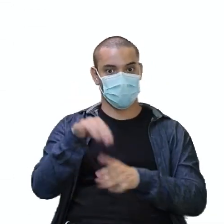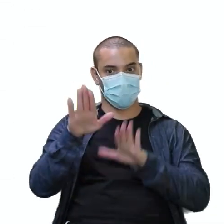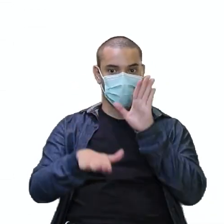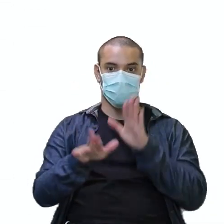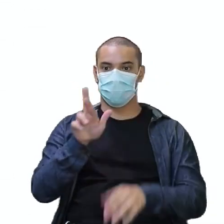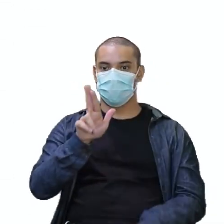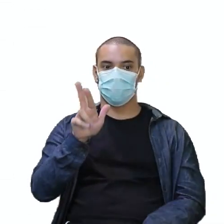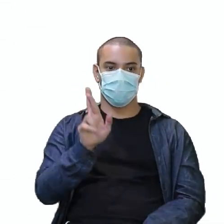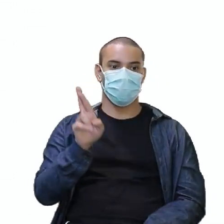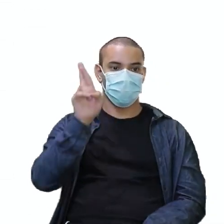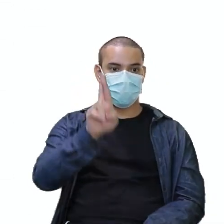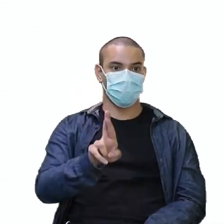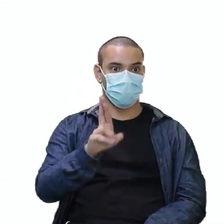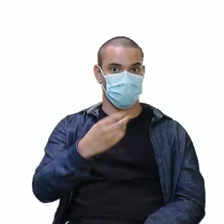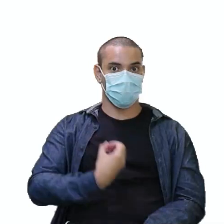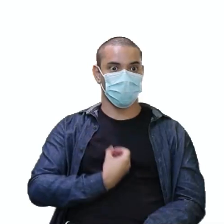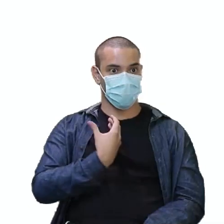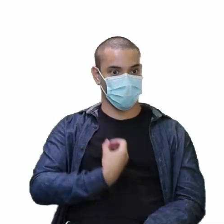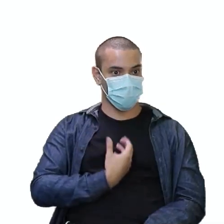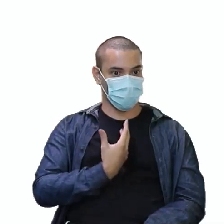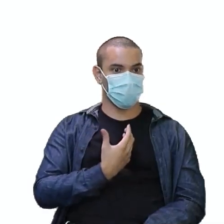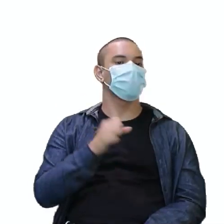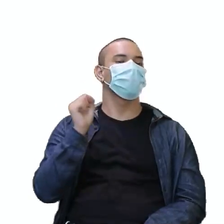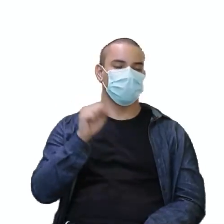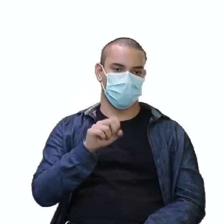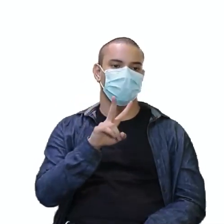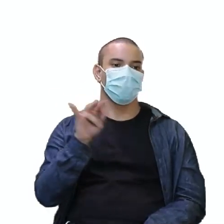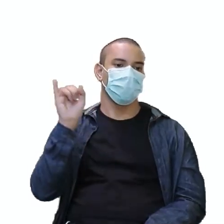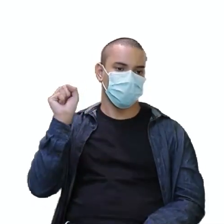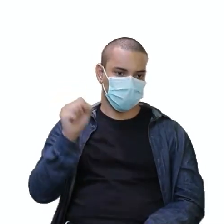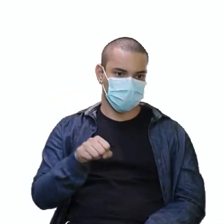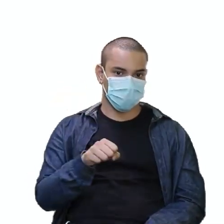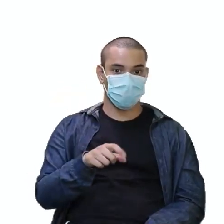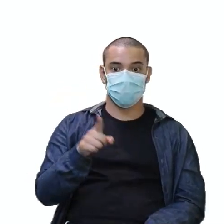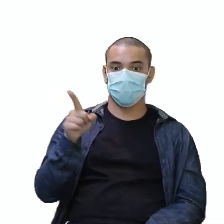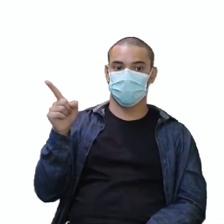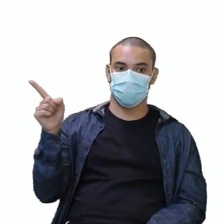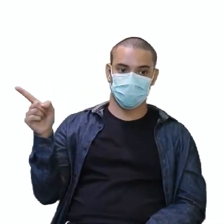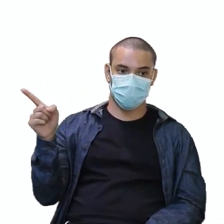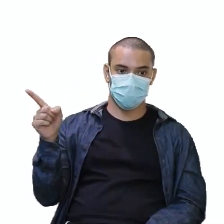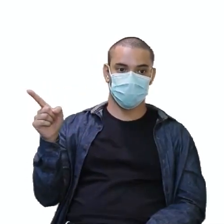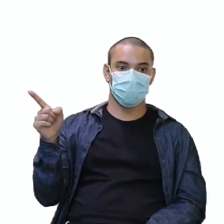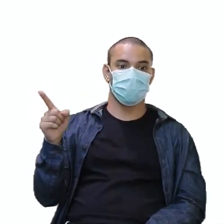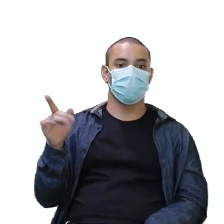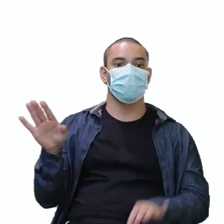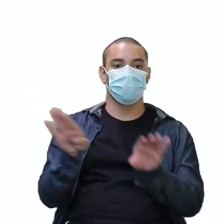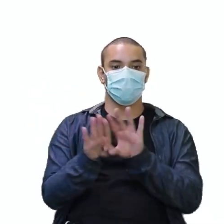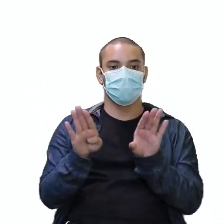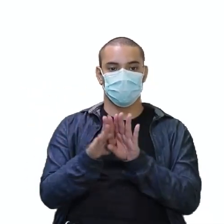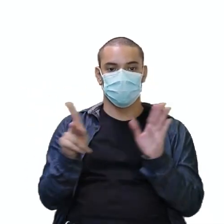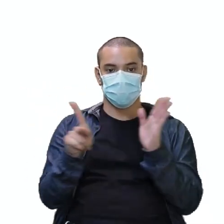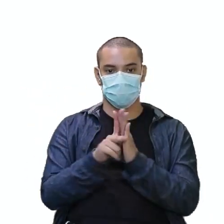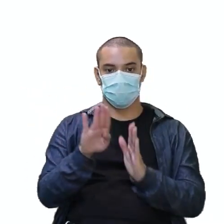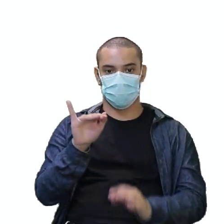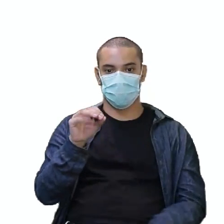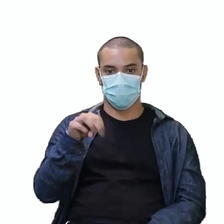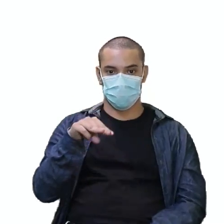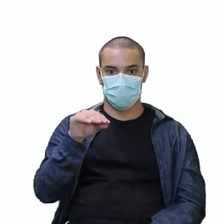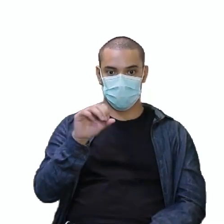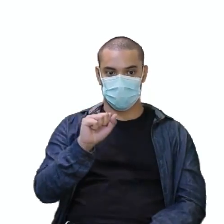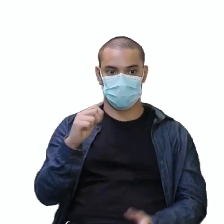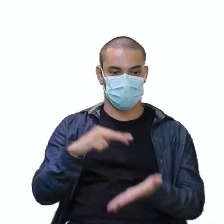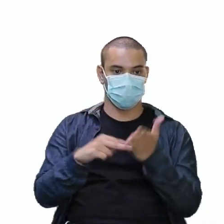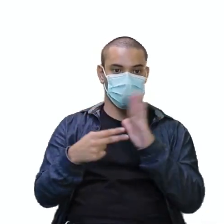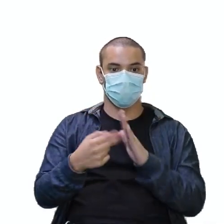sempre é representada pelo produtor. Sim, ela vai ser representada pelos produtores. Uma pirâmide de biomassa representa a quantidade